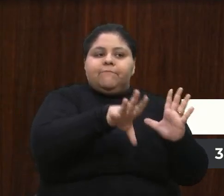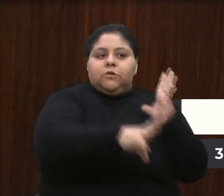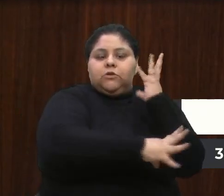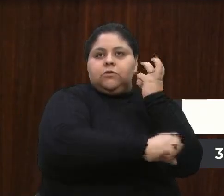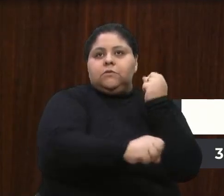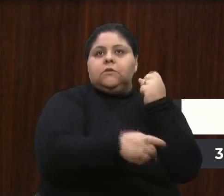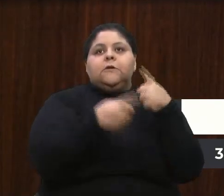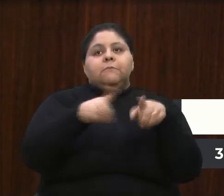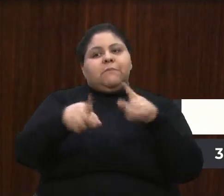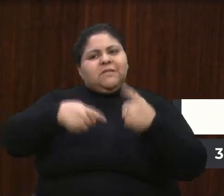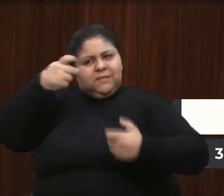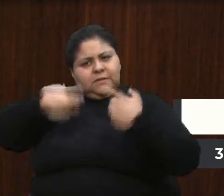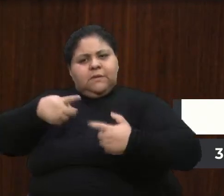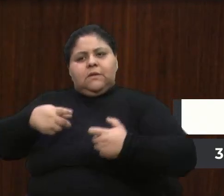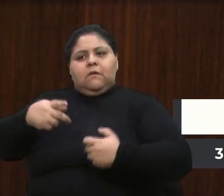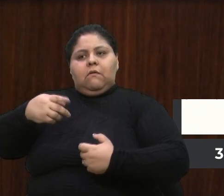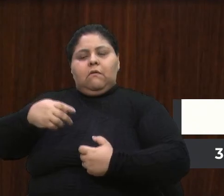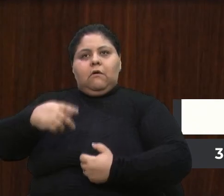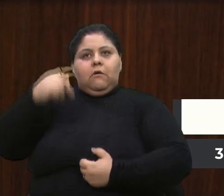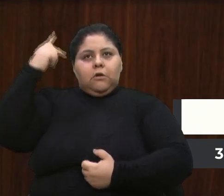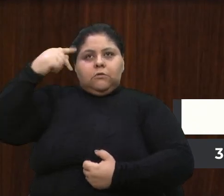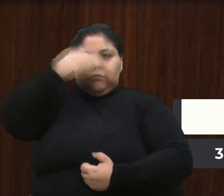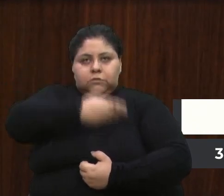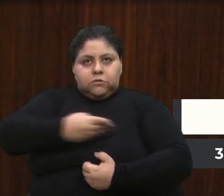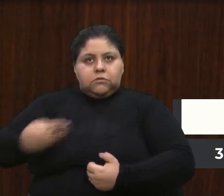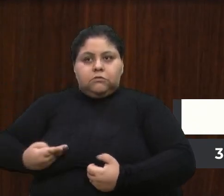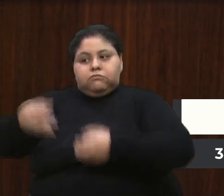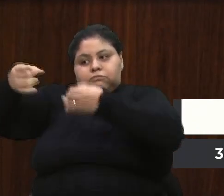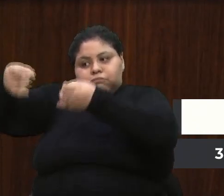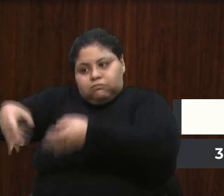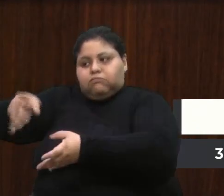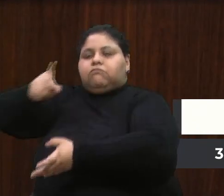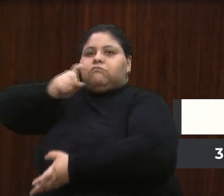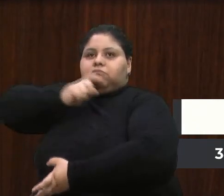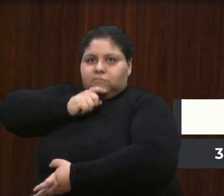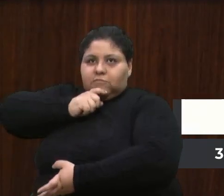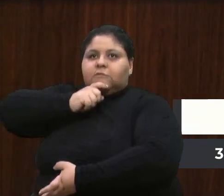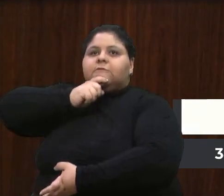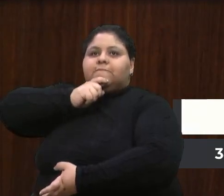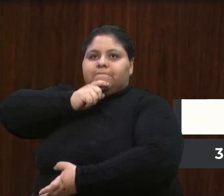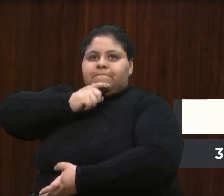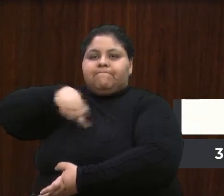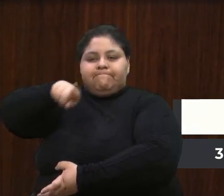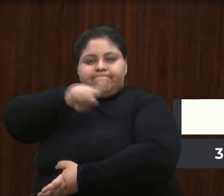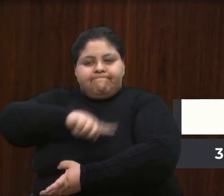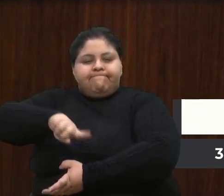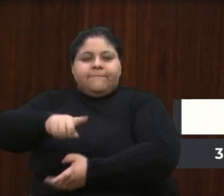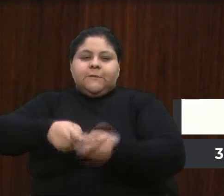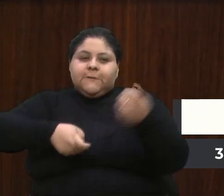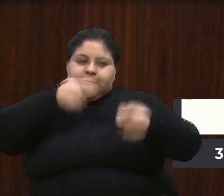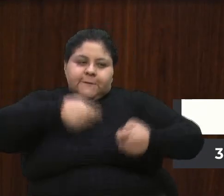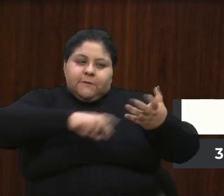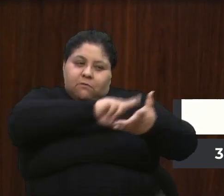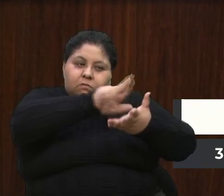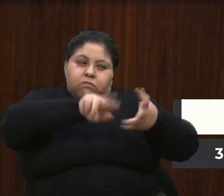política pública, a gente deve debater o abandono dos pais, a gente deve debater diversas questões para debater com